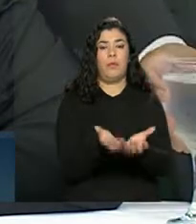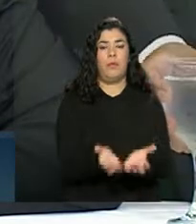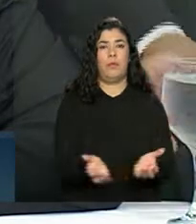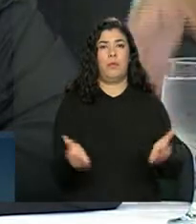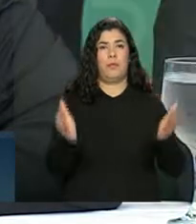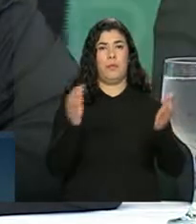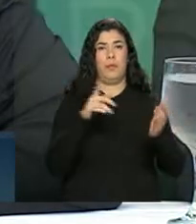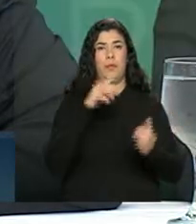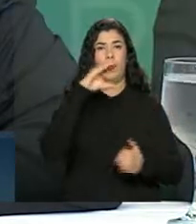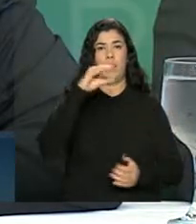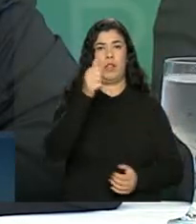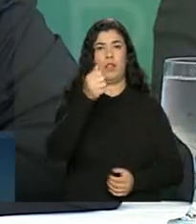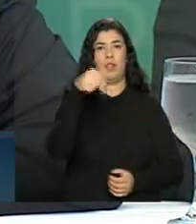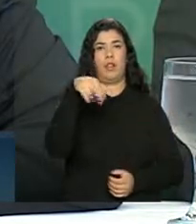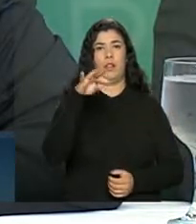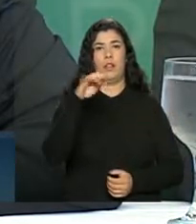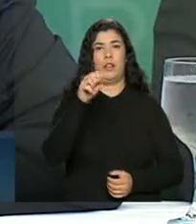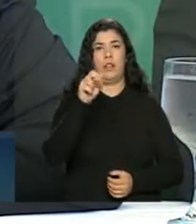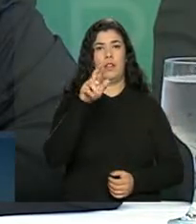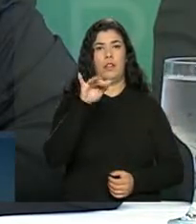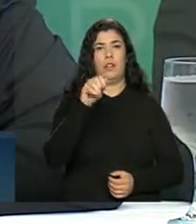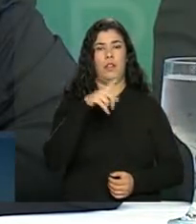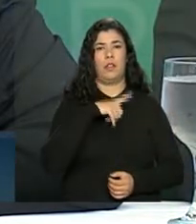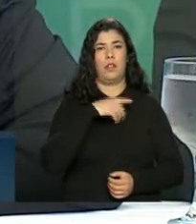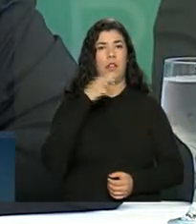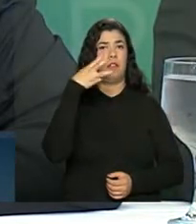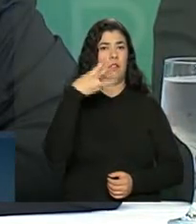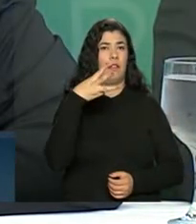três índices de